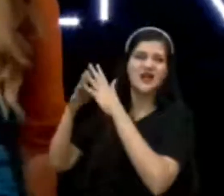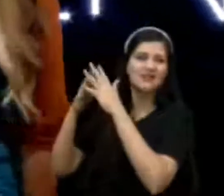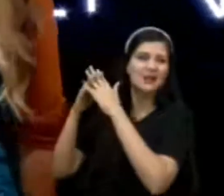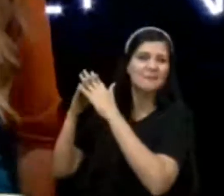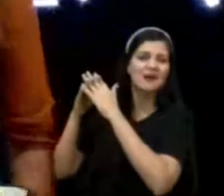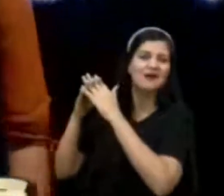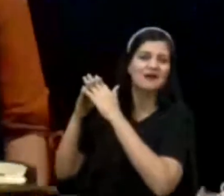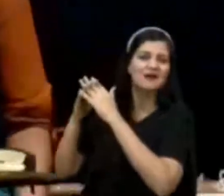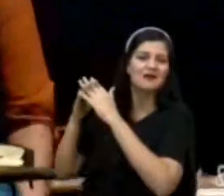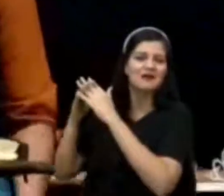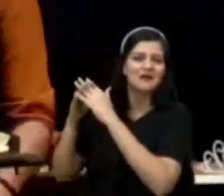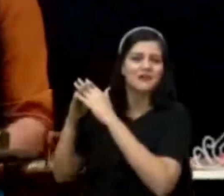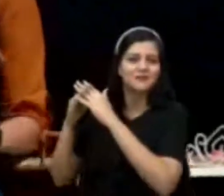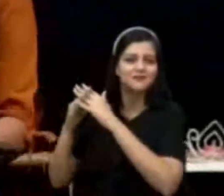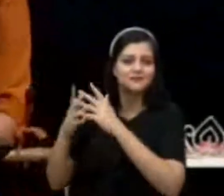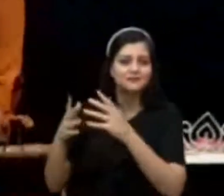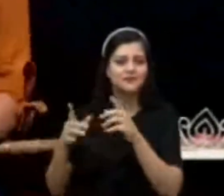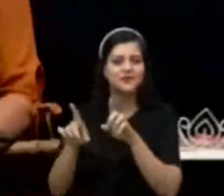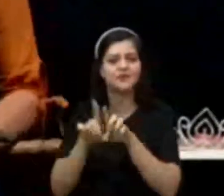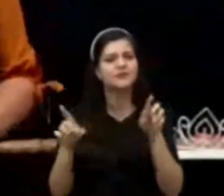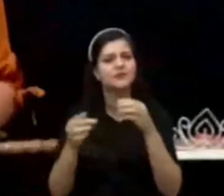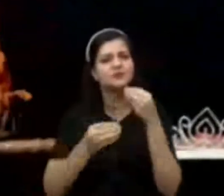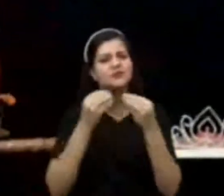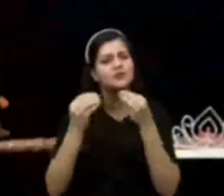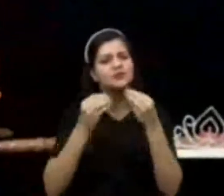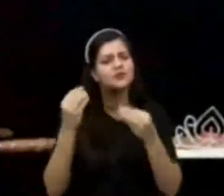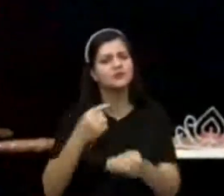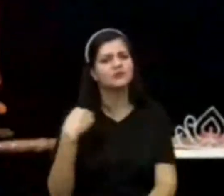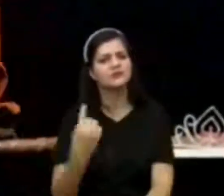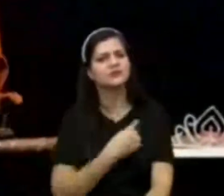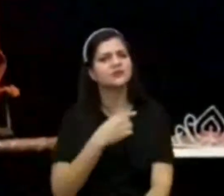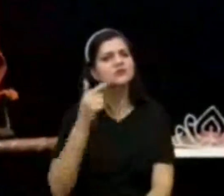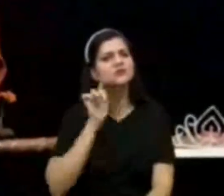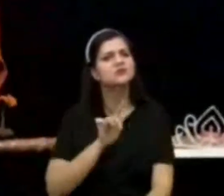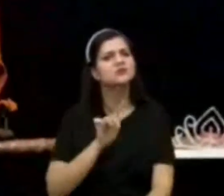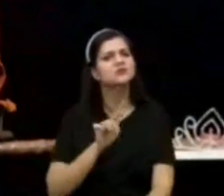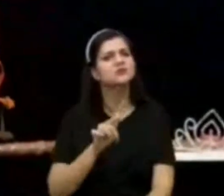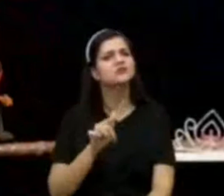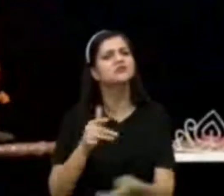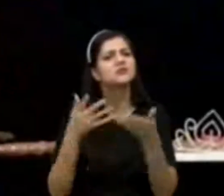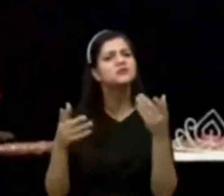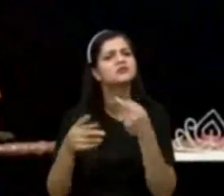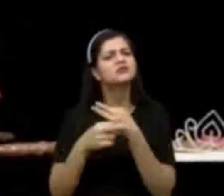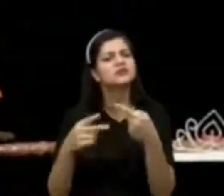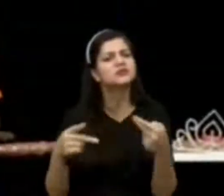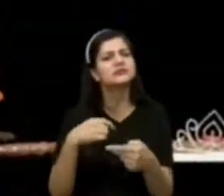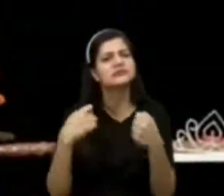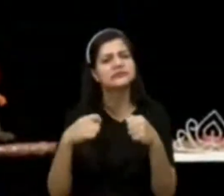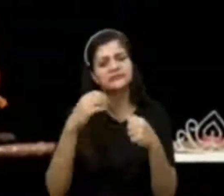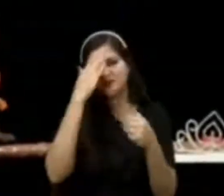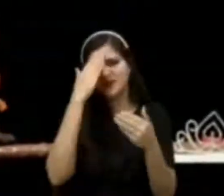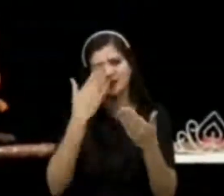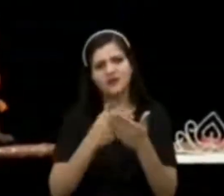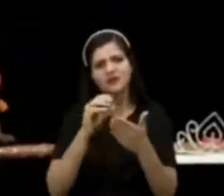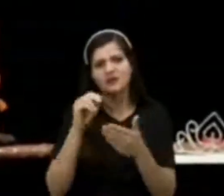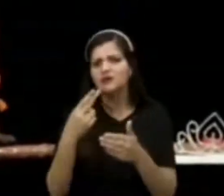nós conseguimos? Quais são as coisas que precisamos acreditar ou termos para